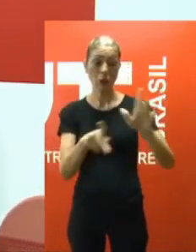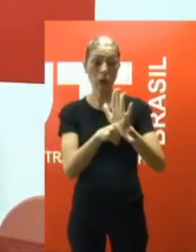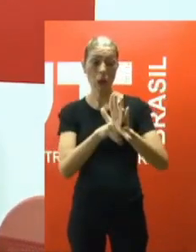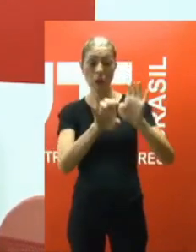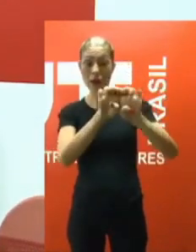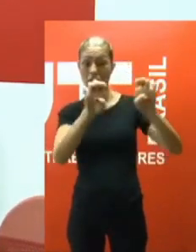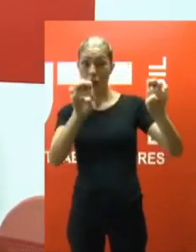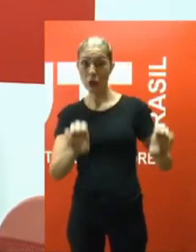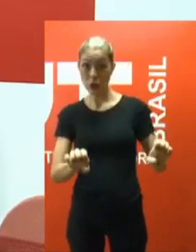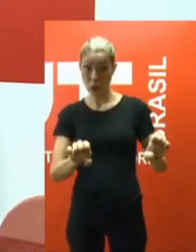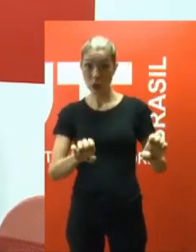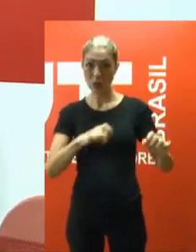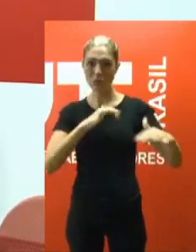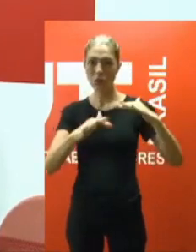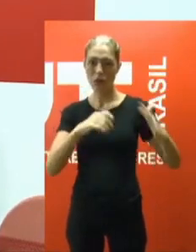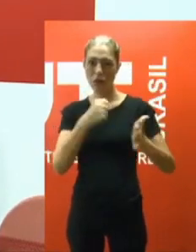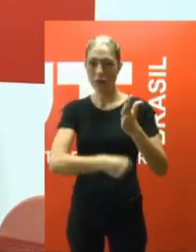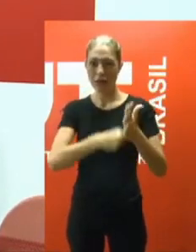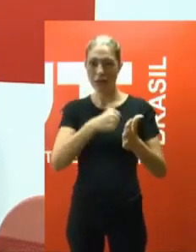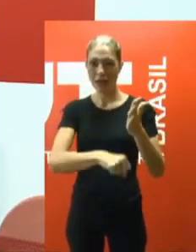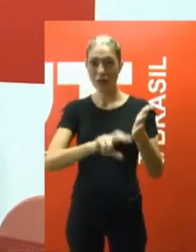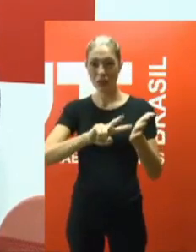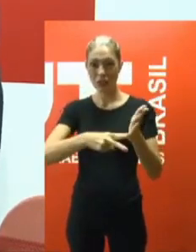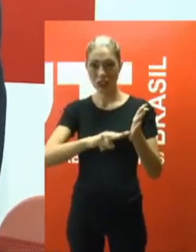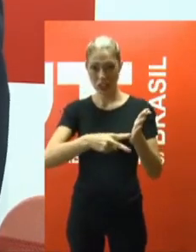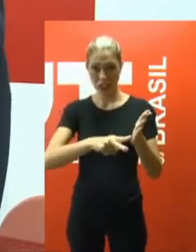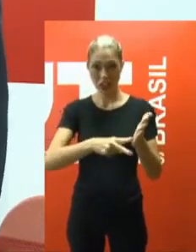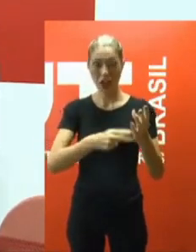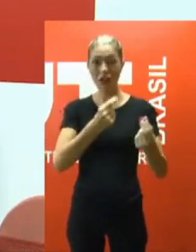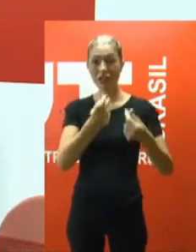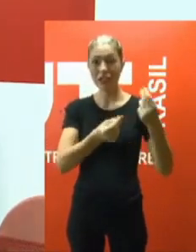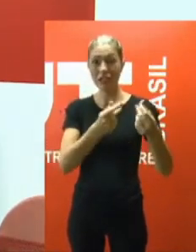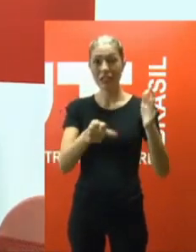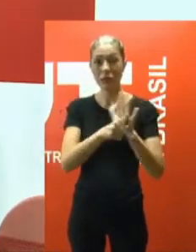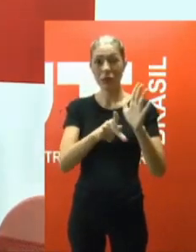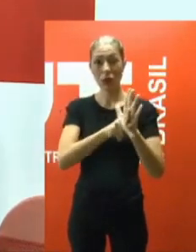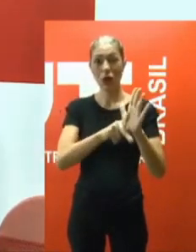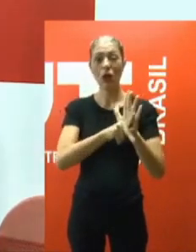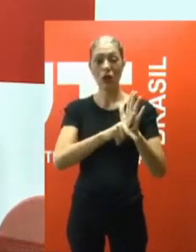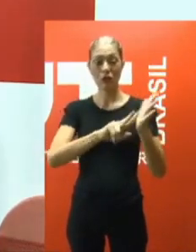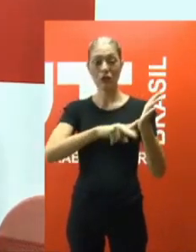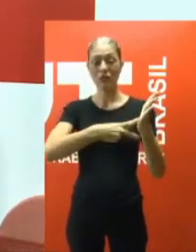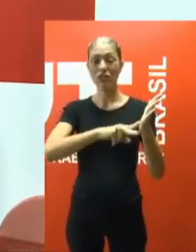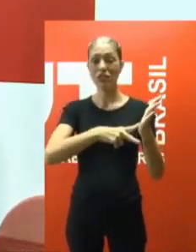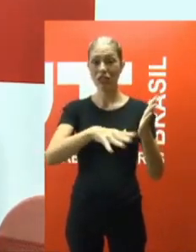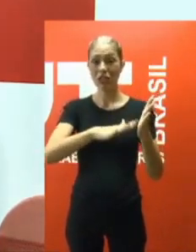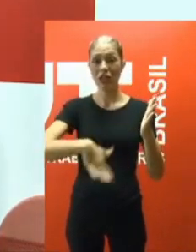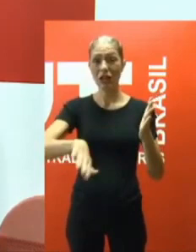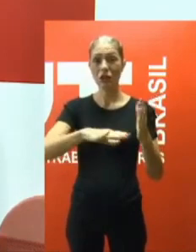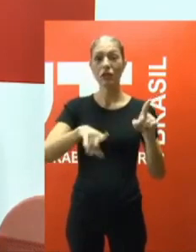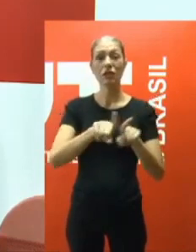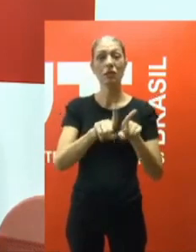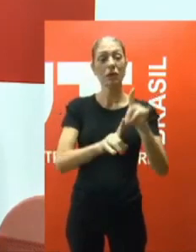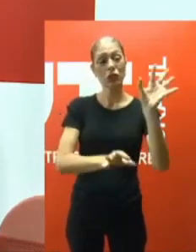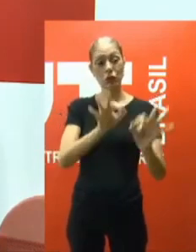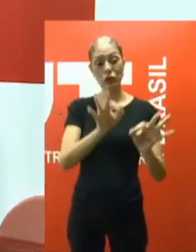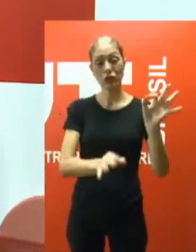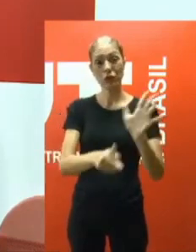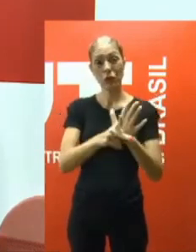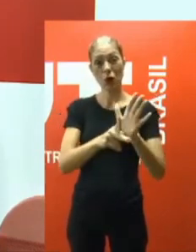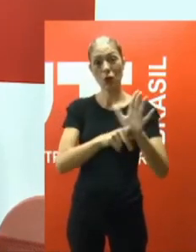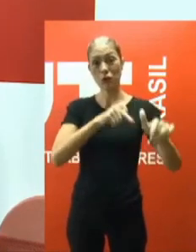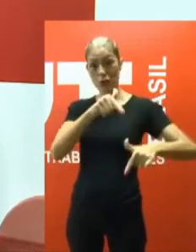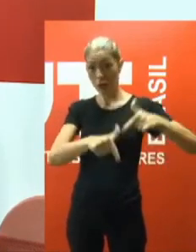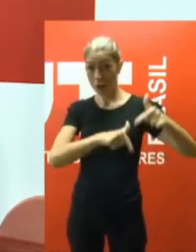movimento sindical, o desmonte das finanças do movimento sindical, o desmonte da justiça do trabalho,